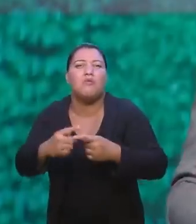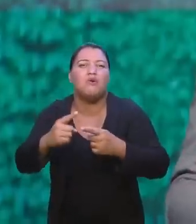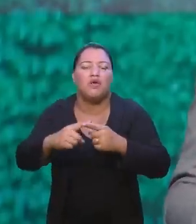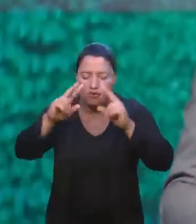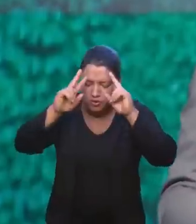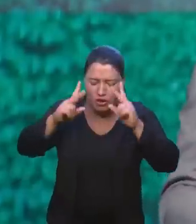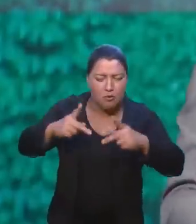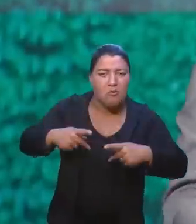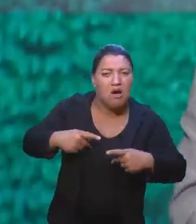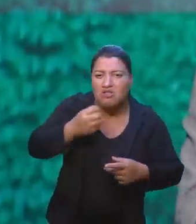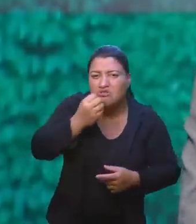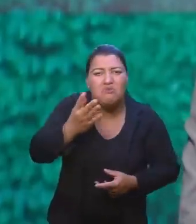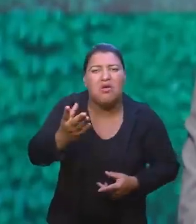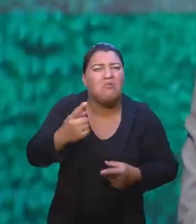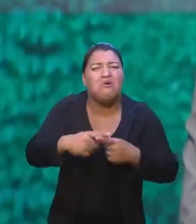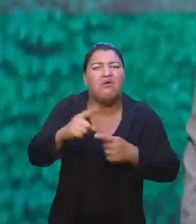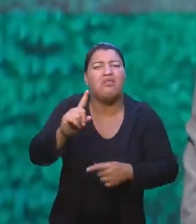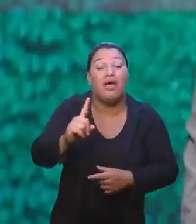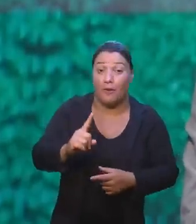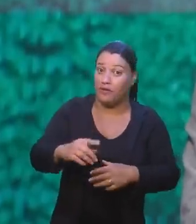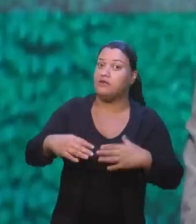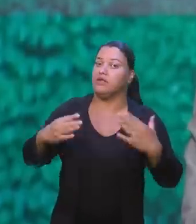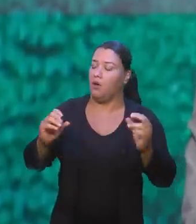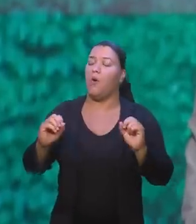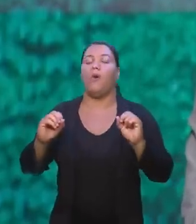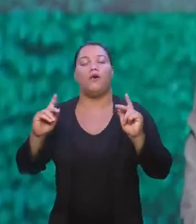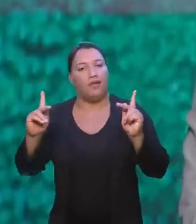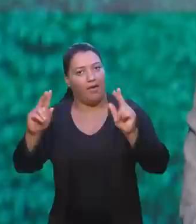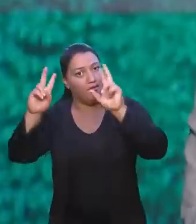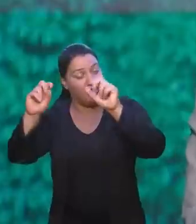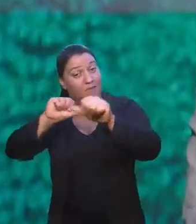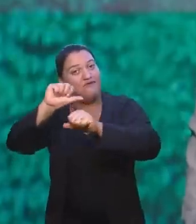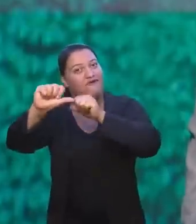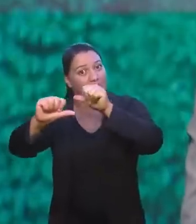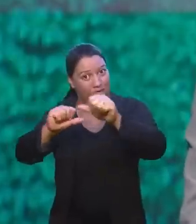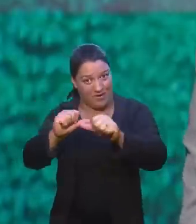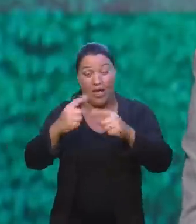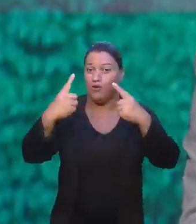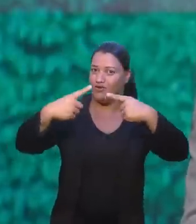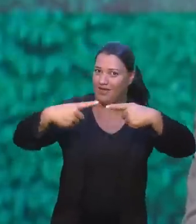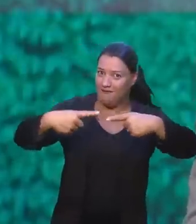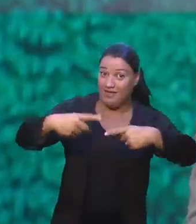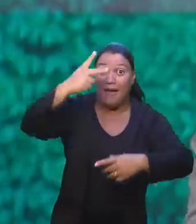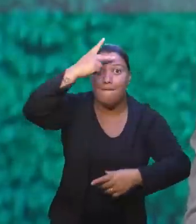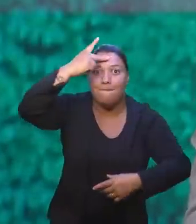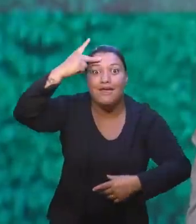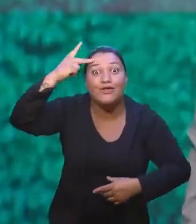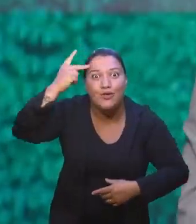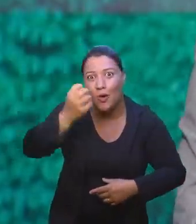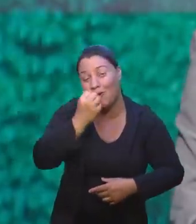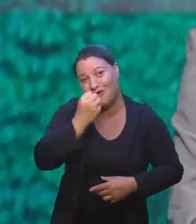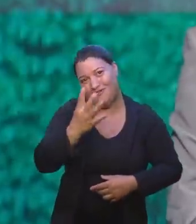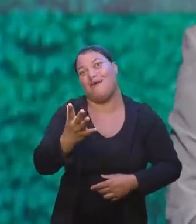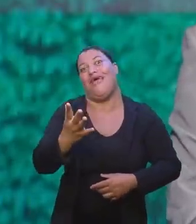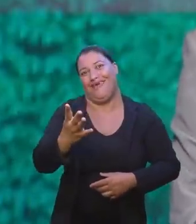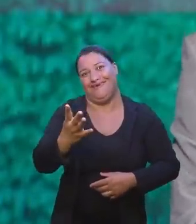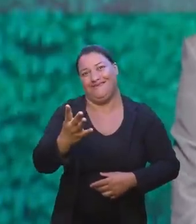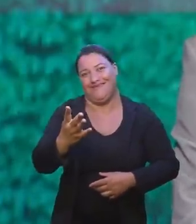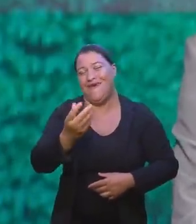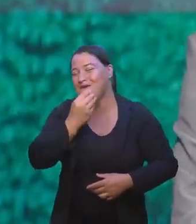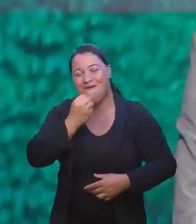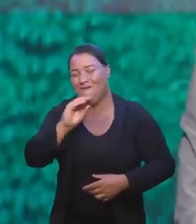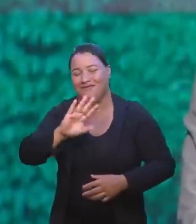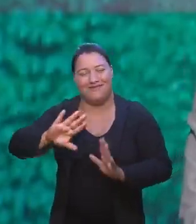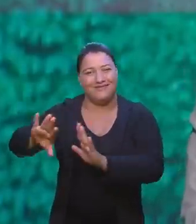bem, a pessoa de bem, tá bom, Sandra, né? Vamos mudar o tema da palestra. Então, são os desafios das pessoas de bem, para agradar a minha